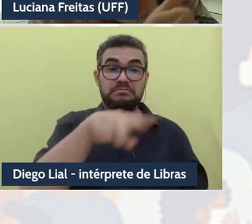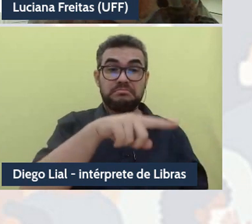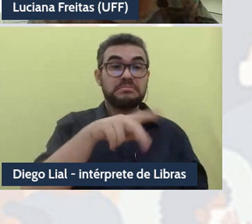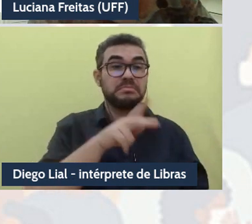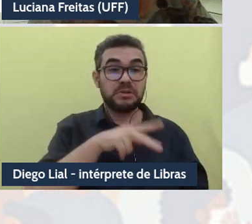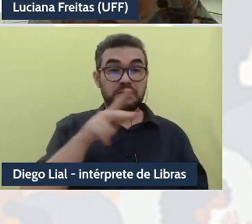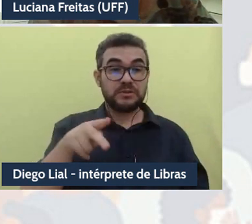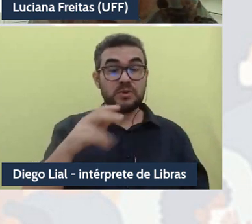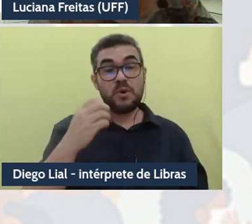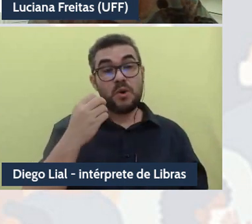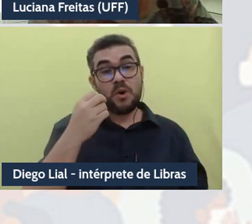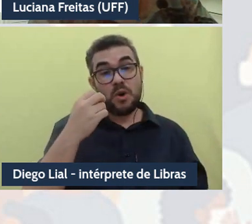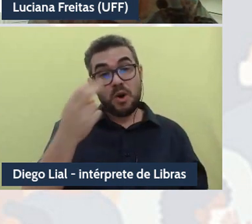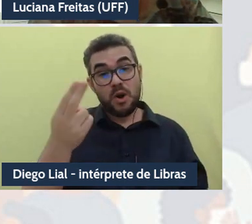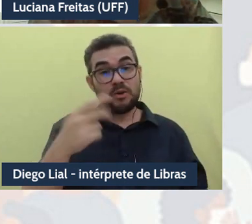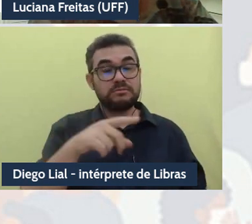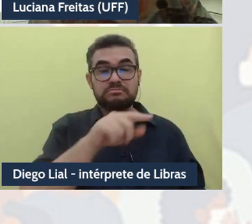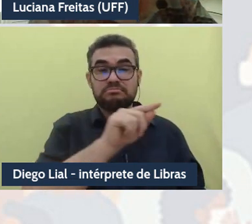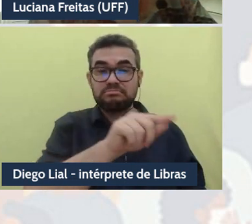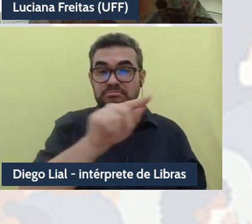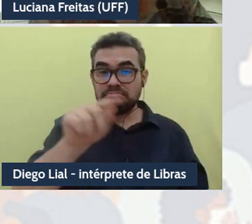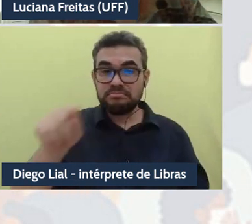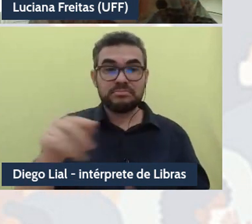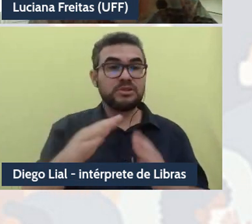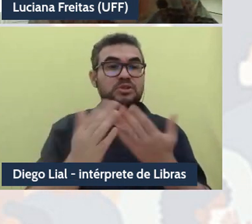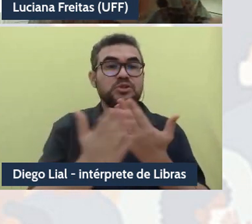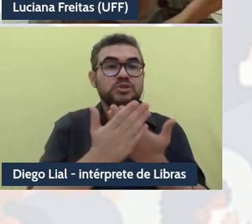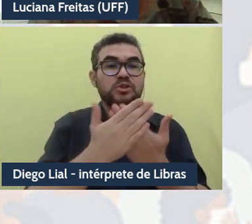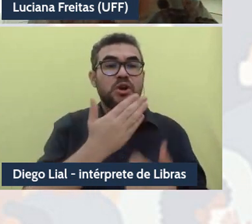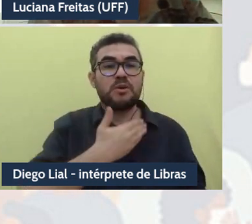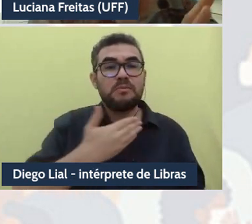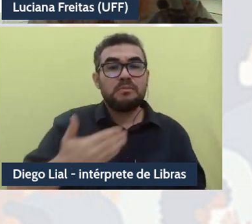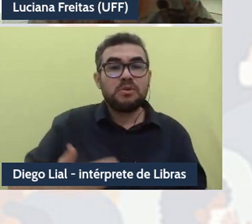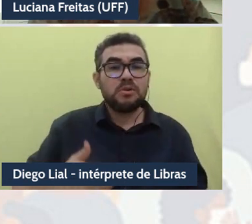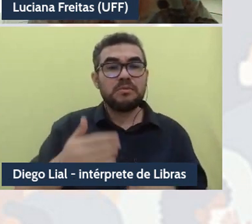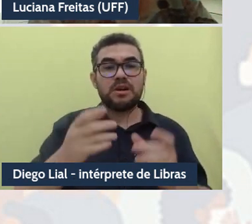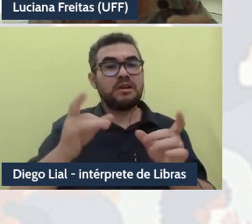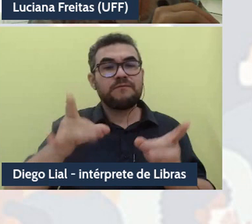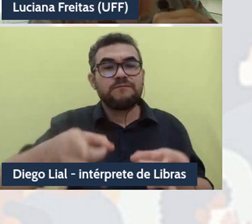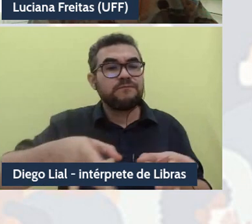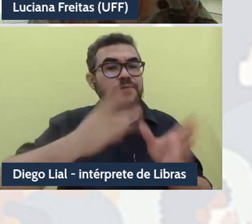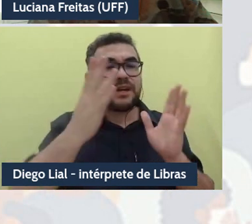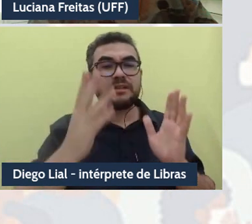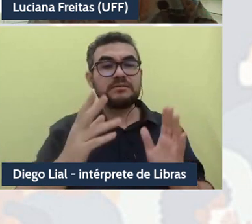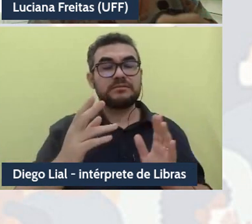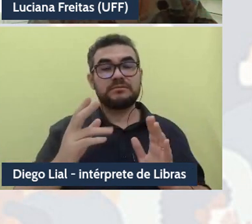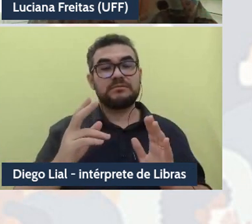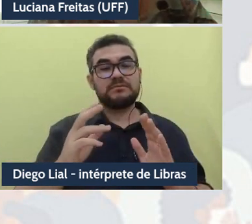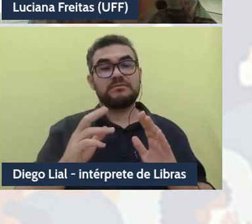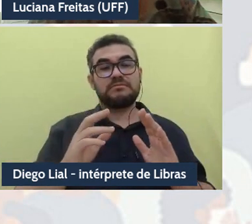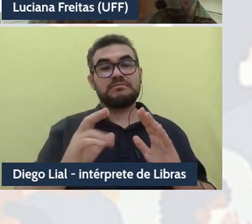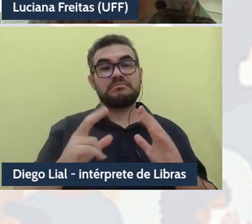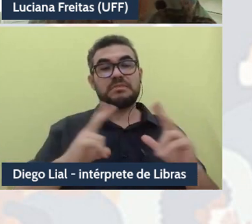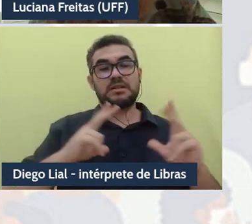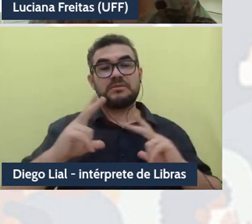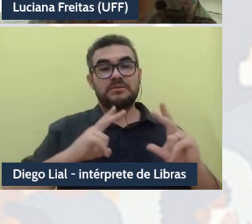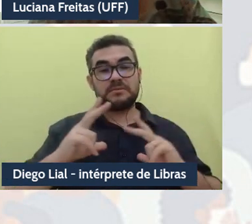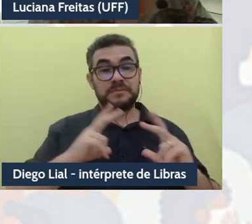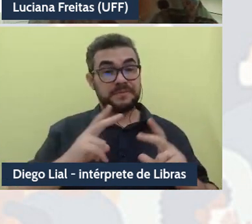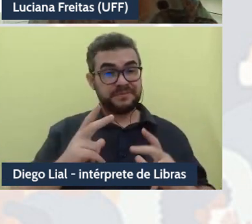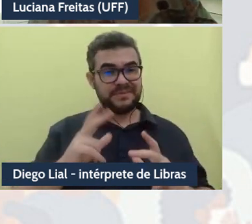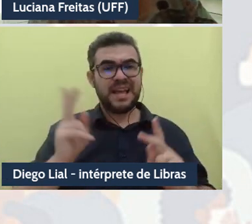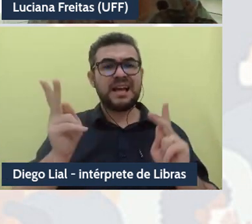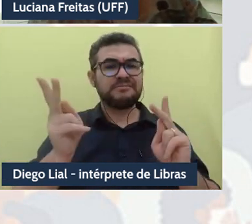a entrega das escolas públicas à iniciativa privada. Isso tudo está acontecendo em diversas partes do